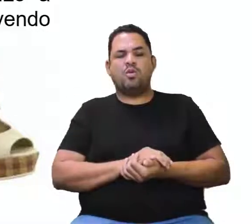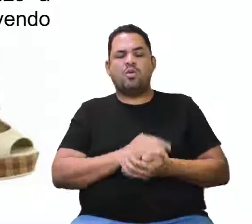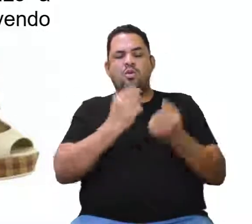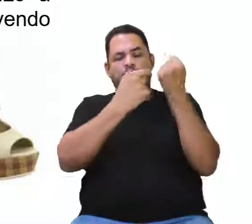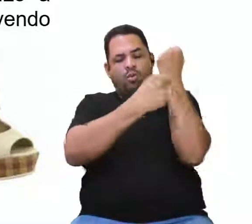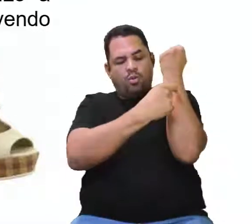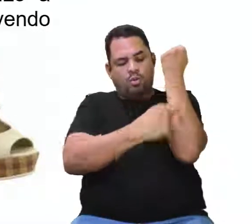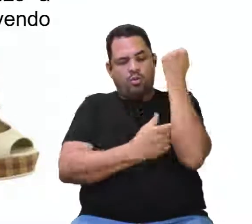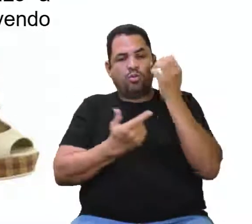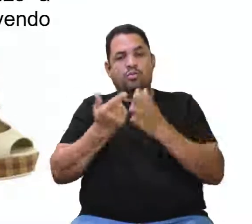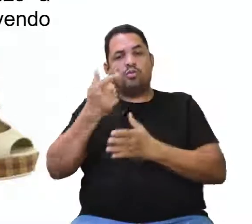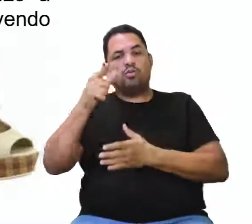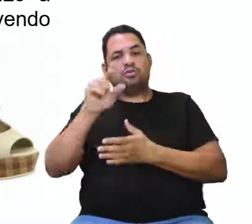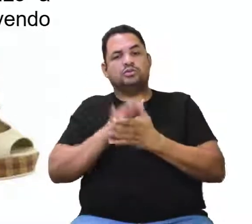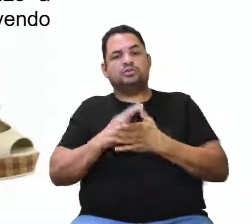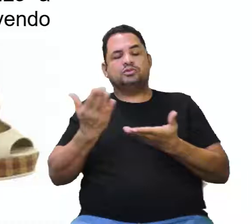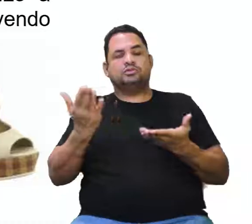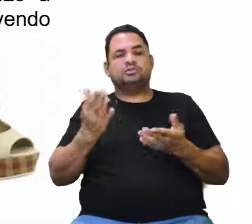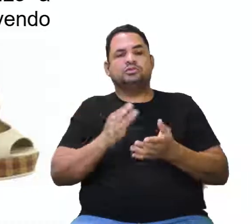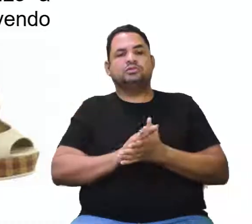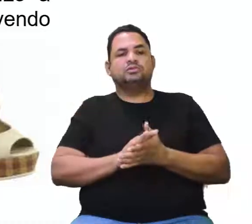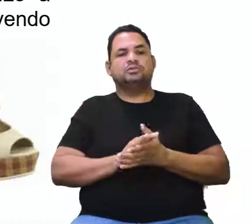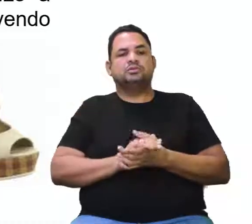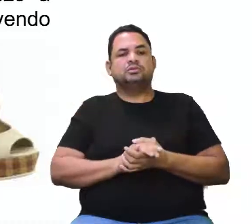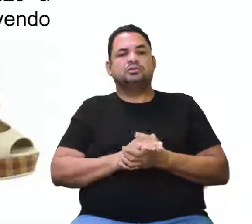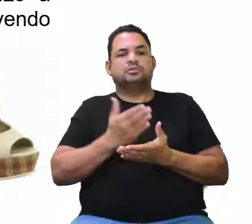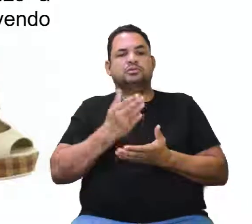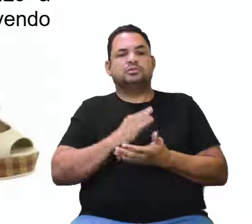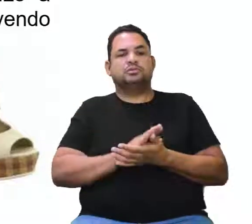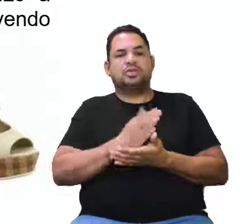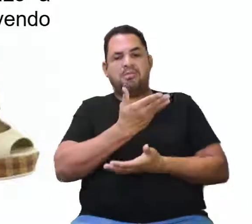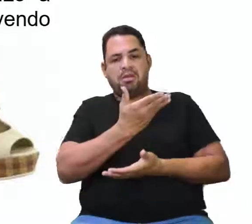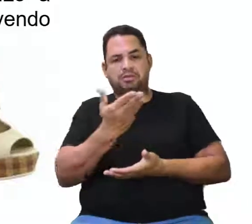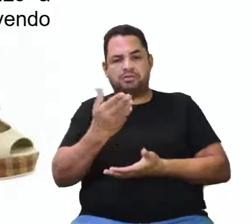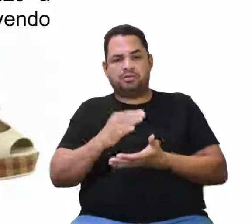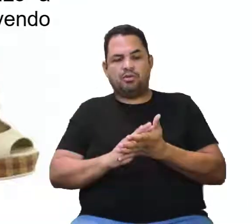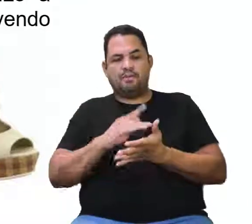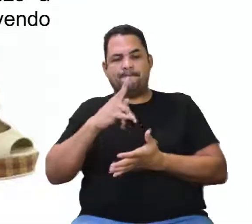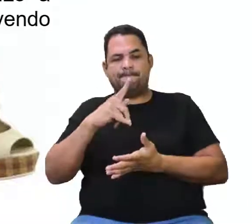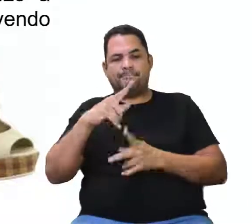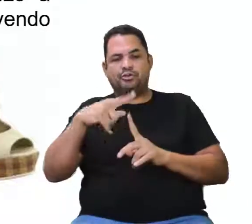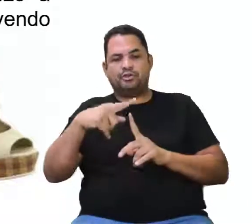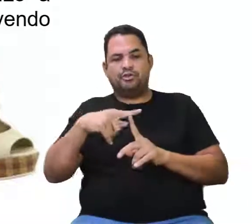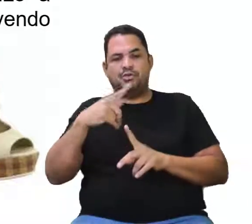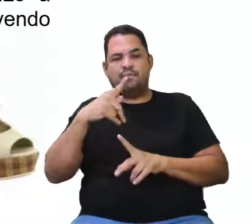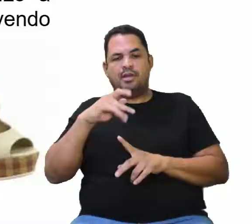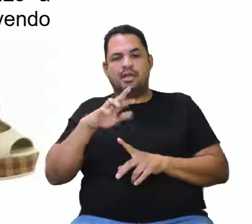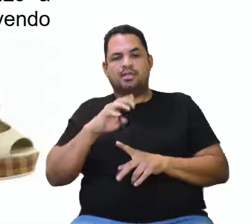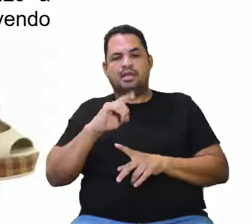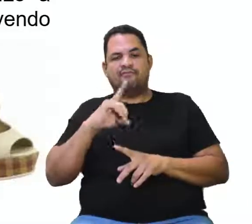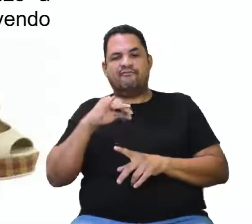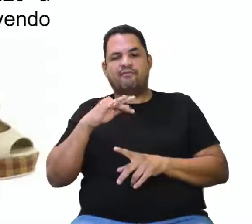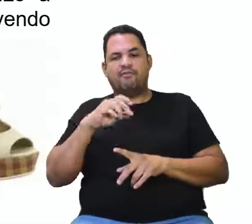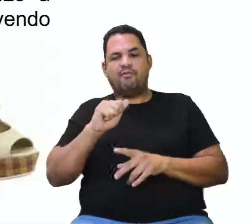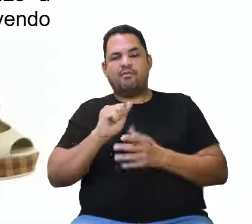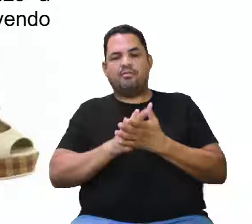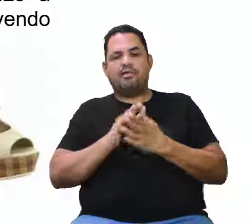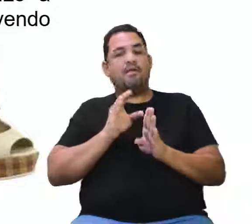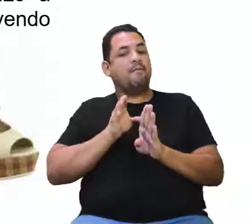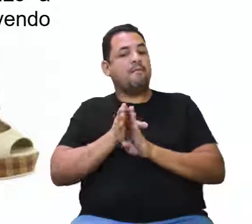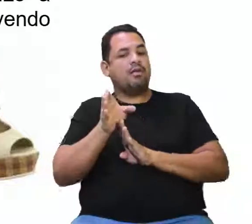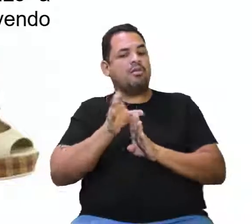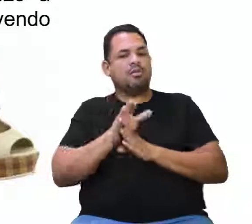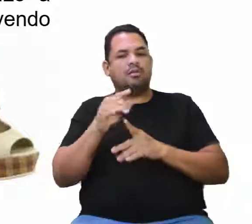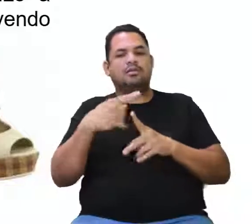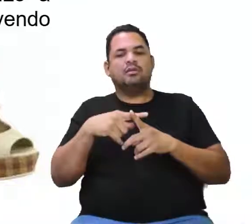coluna, outras doenças associadas. E os saltos tipo plataforma é o que é mais recomendado. Por quê? Porque eles